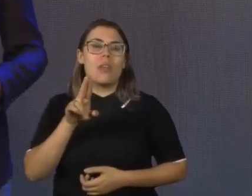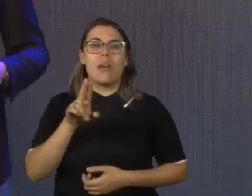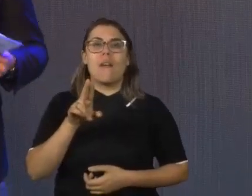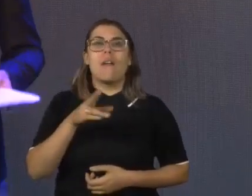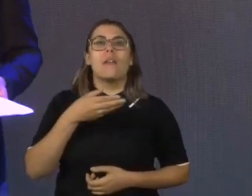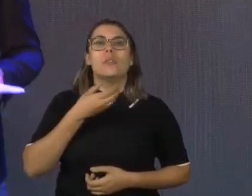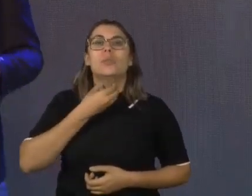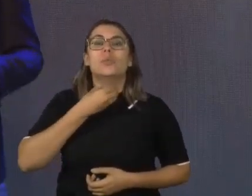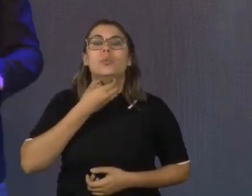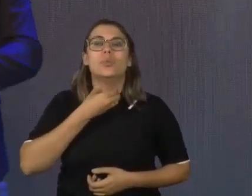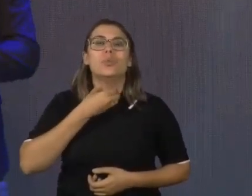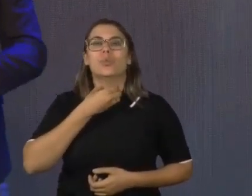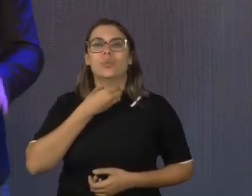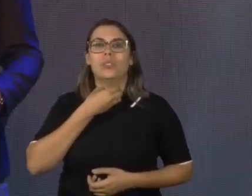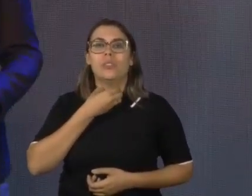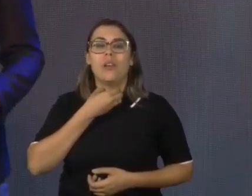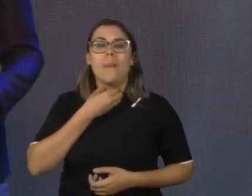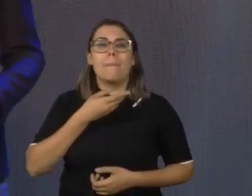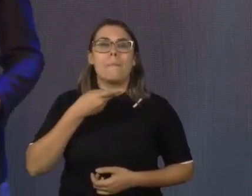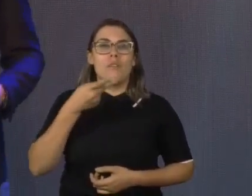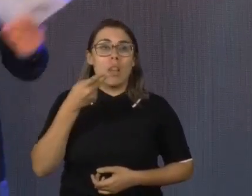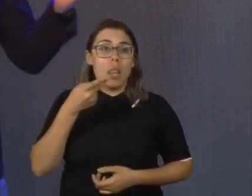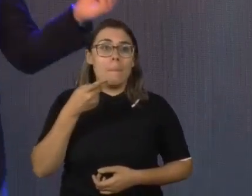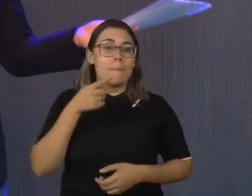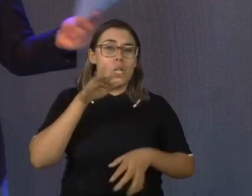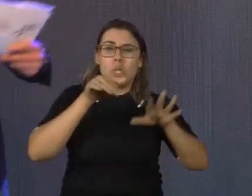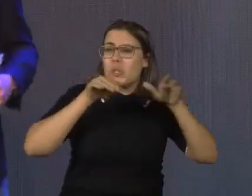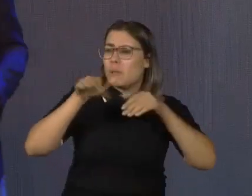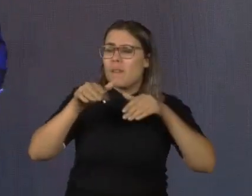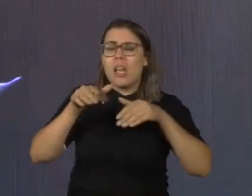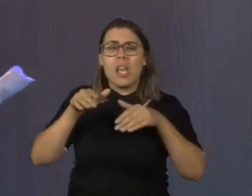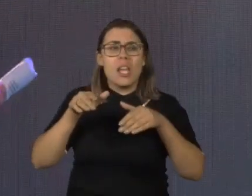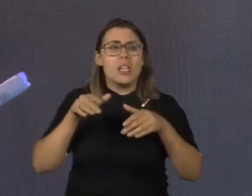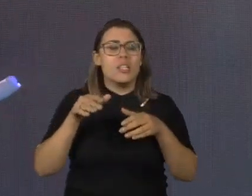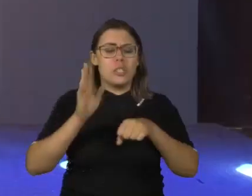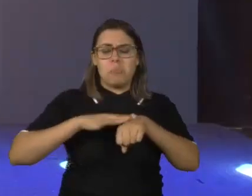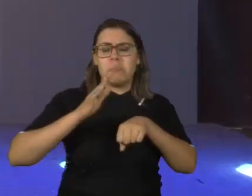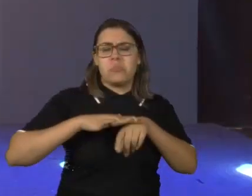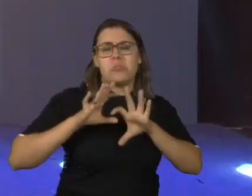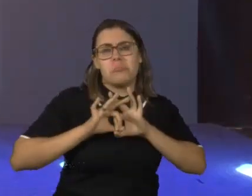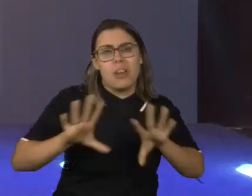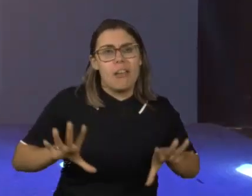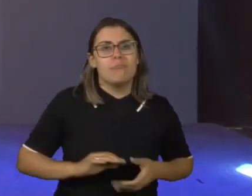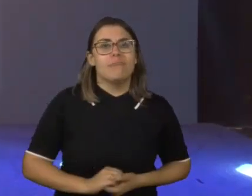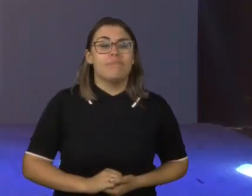alternativa para se comunicar e isso não impediu que ele tivesse e que tenha autonomia, não é mesmo, João?